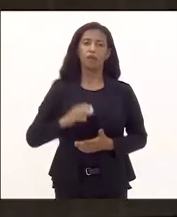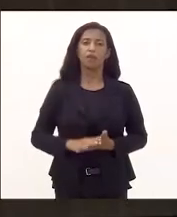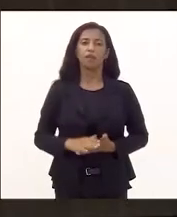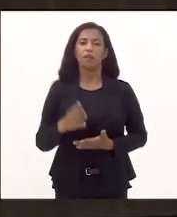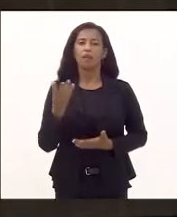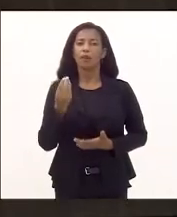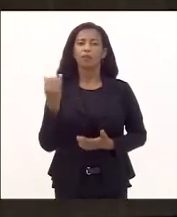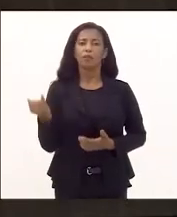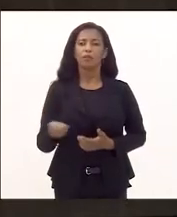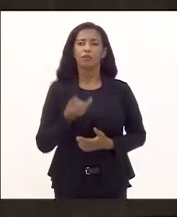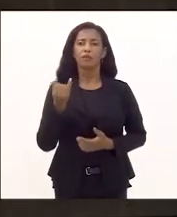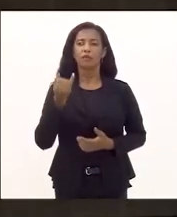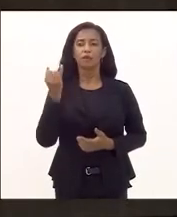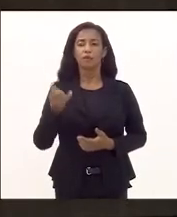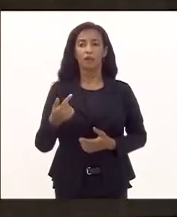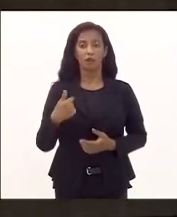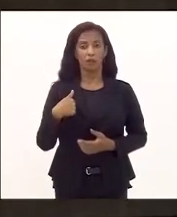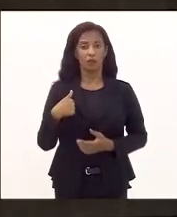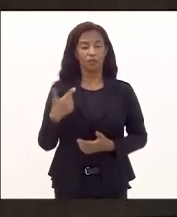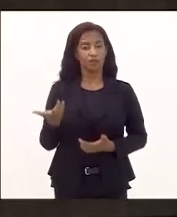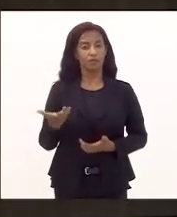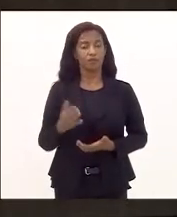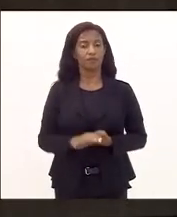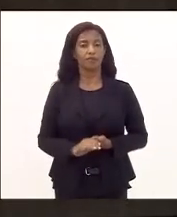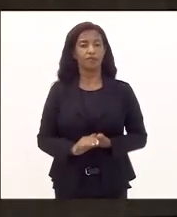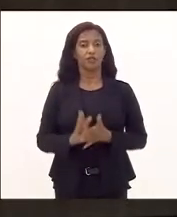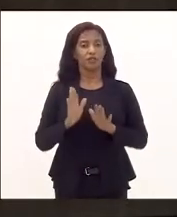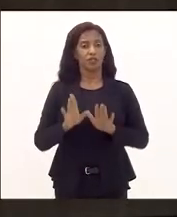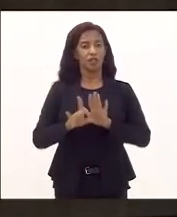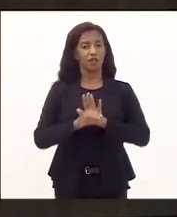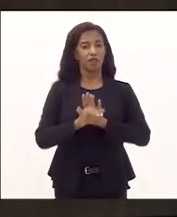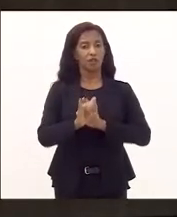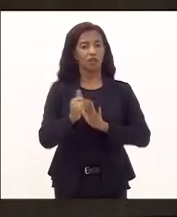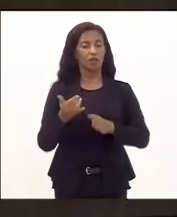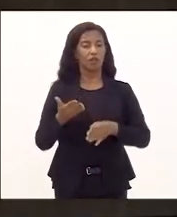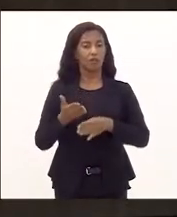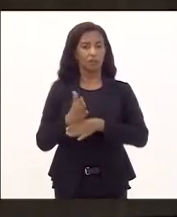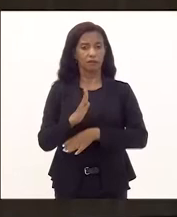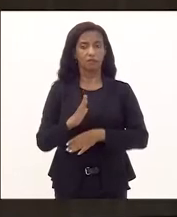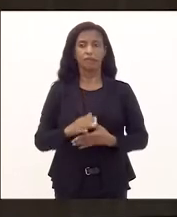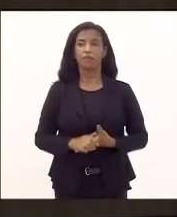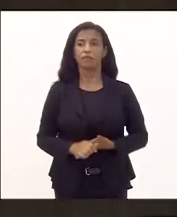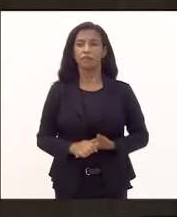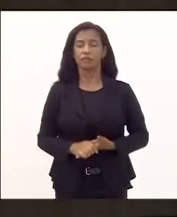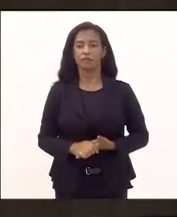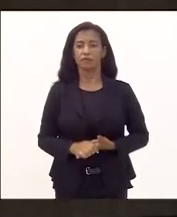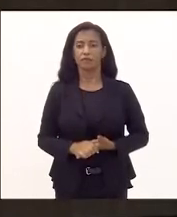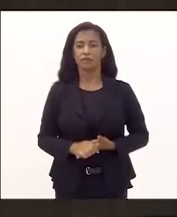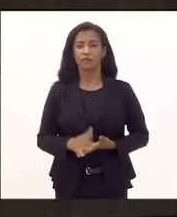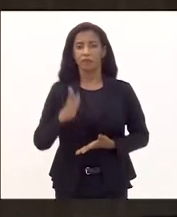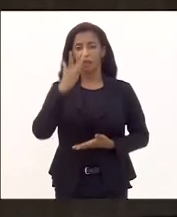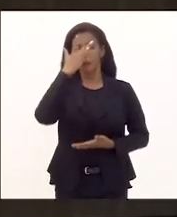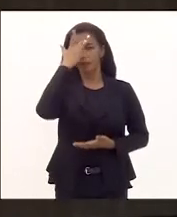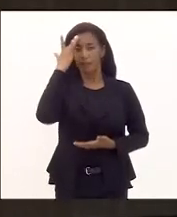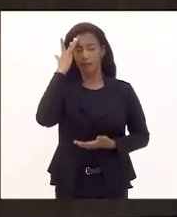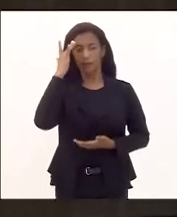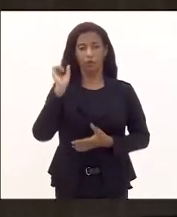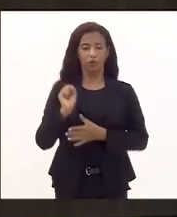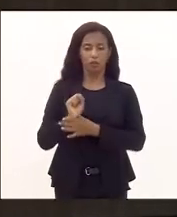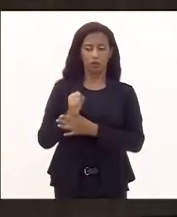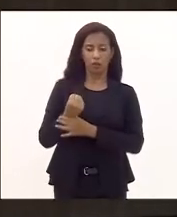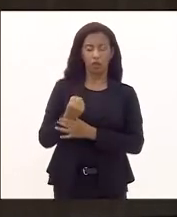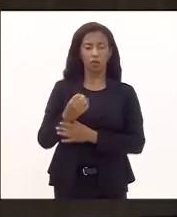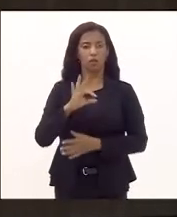muito importante. Inclusive, eu já tenho leis aprovadas que o pessoal da área de segurança,